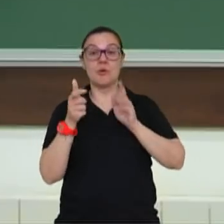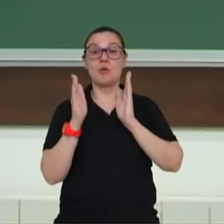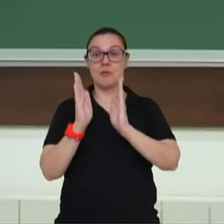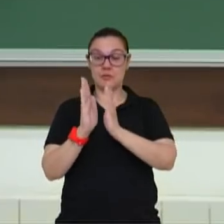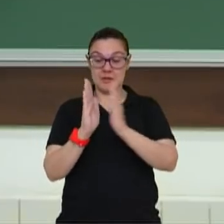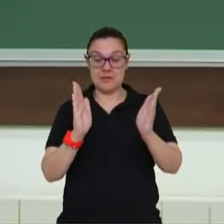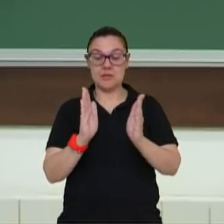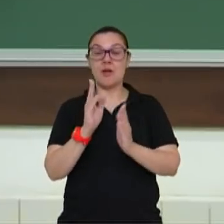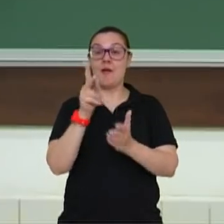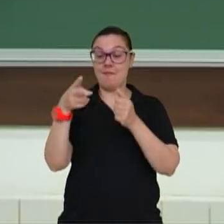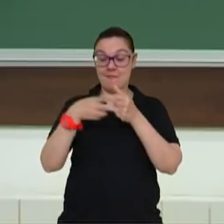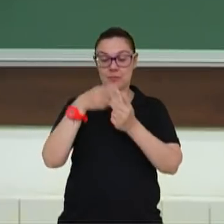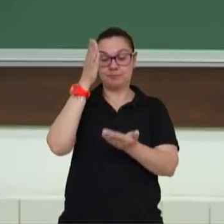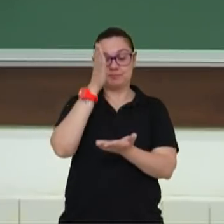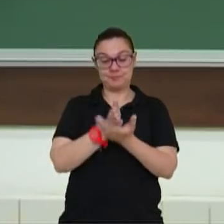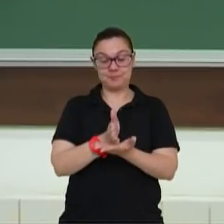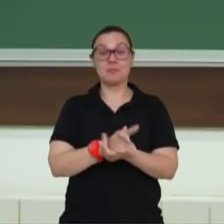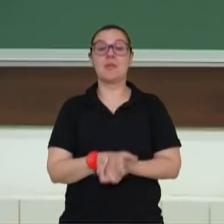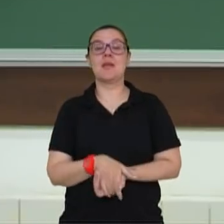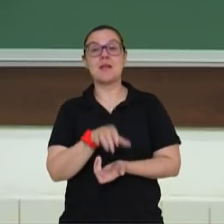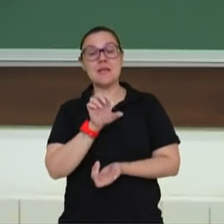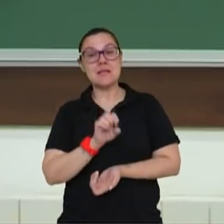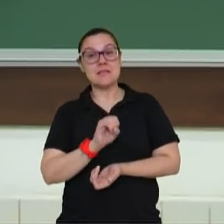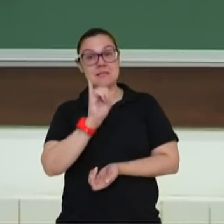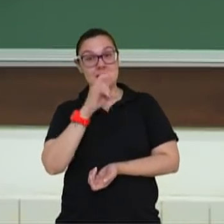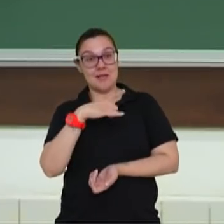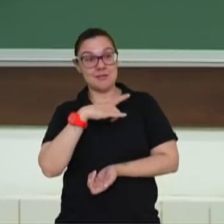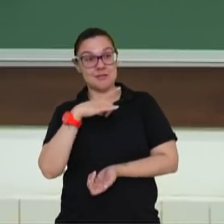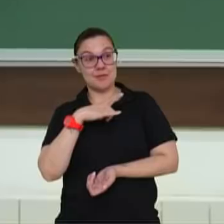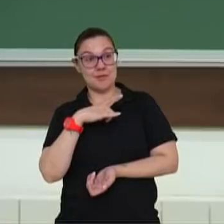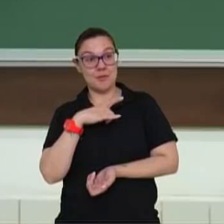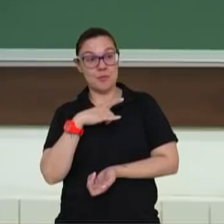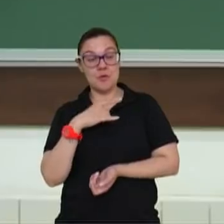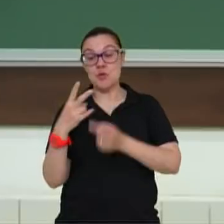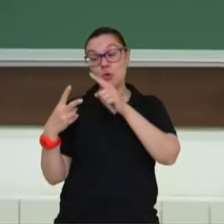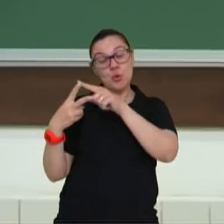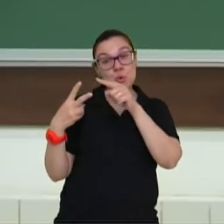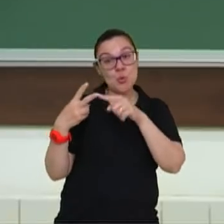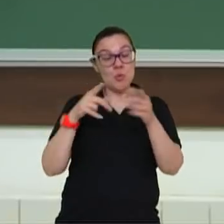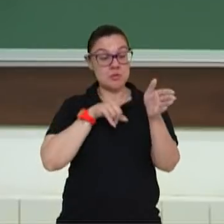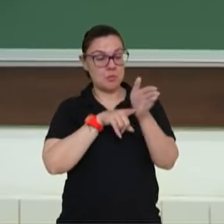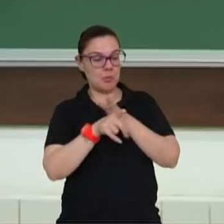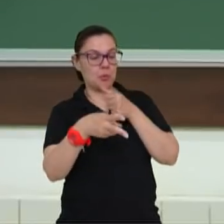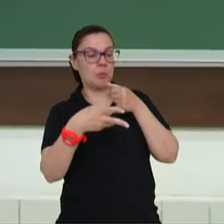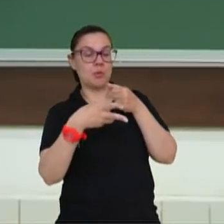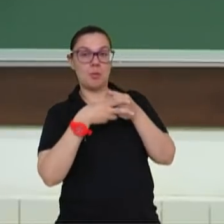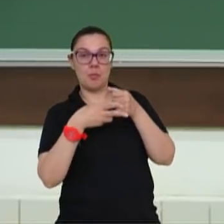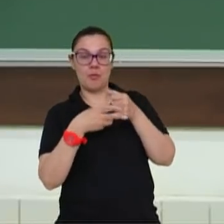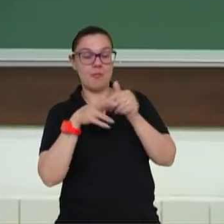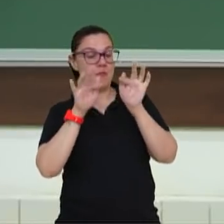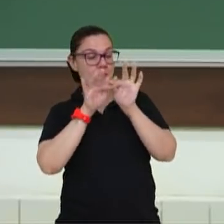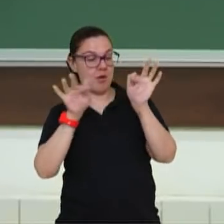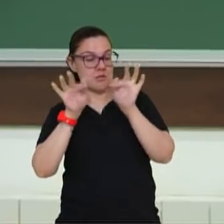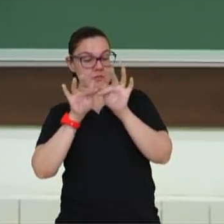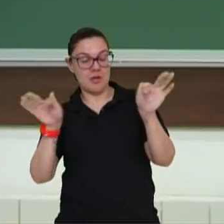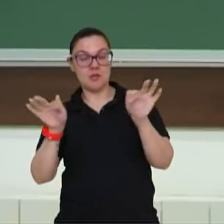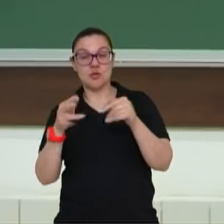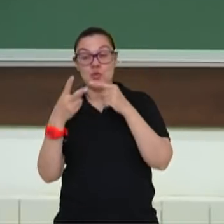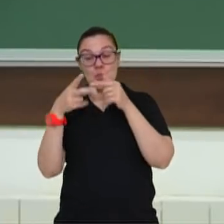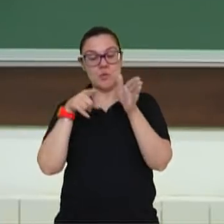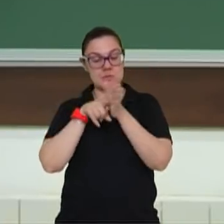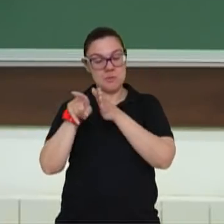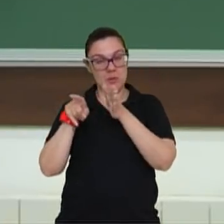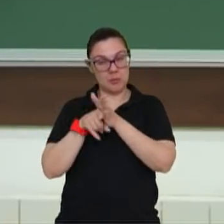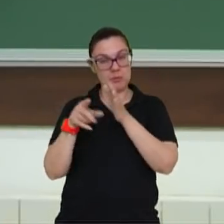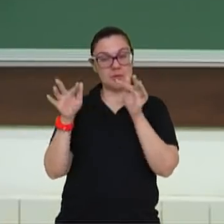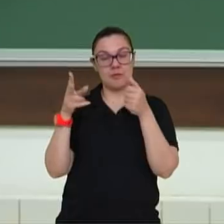é intransitivo. E quando nós fazemos duas perguntas na oração, nós temos o